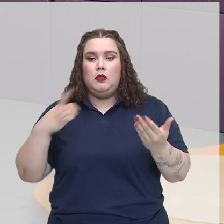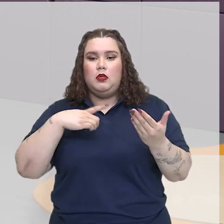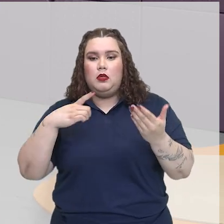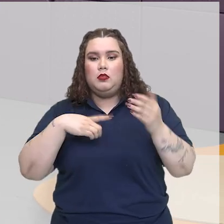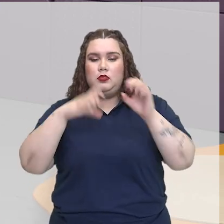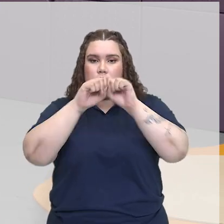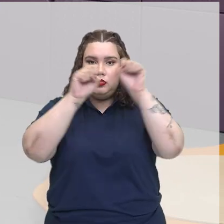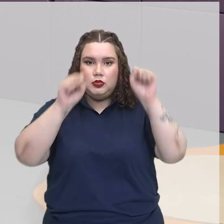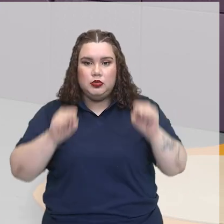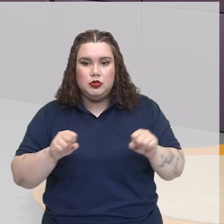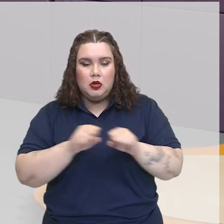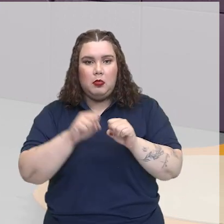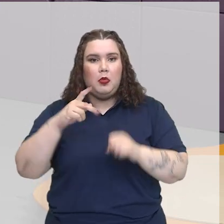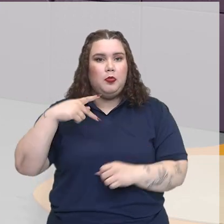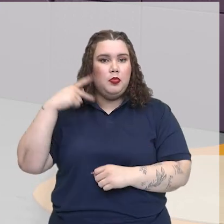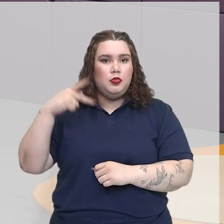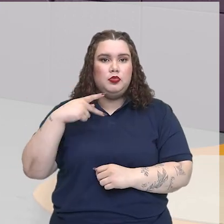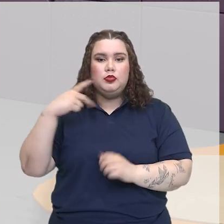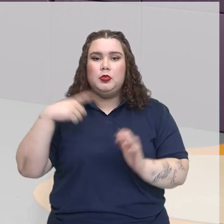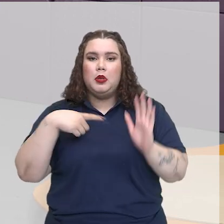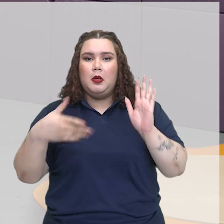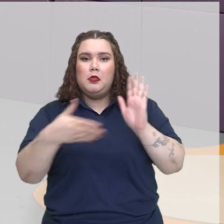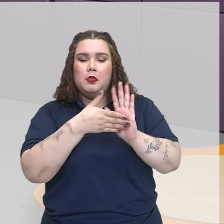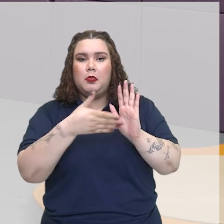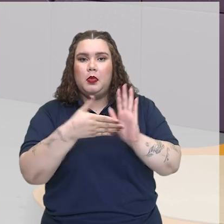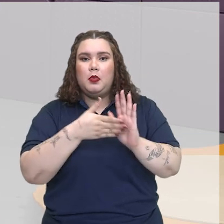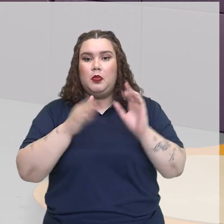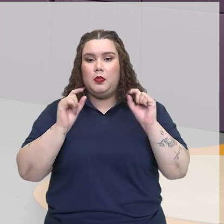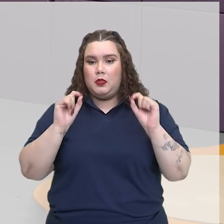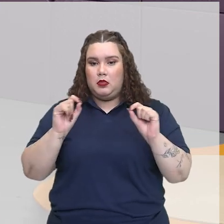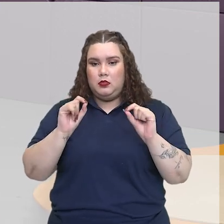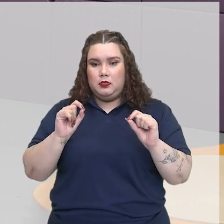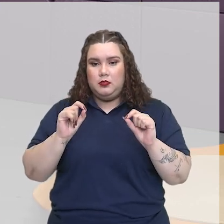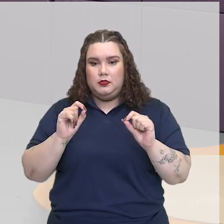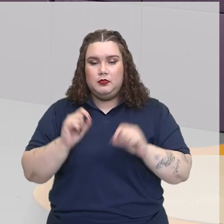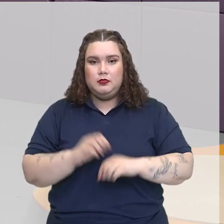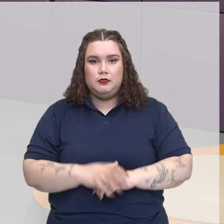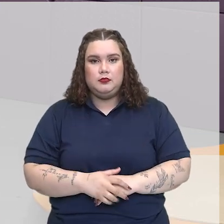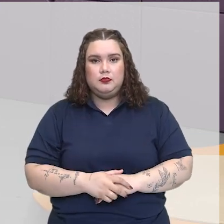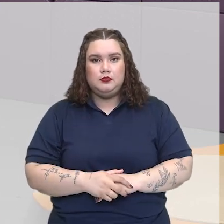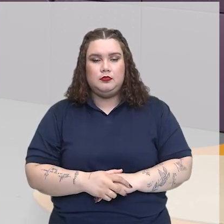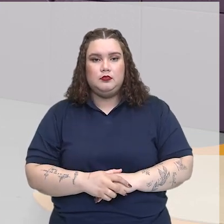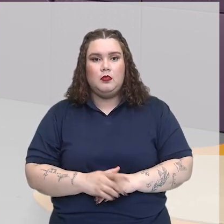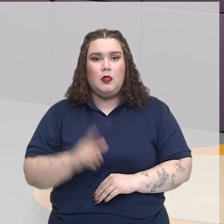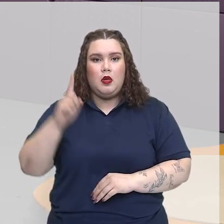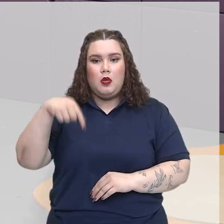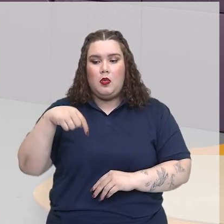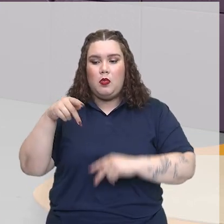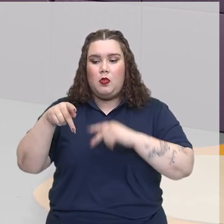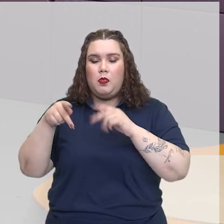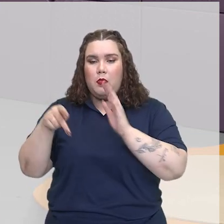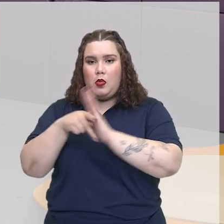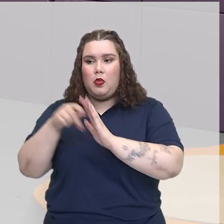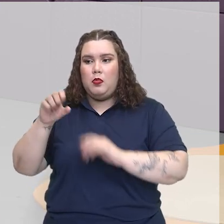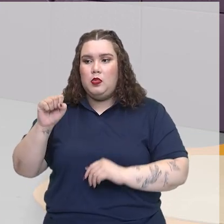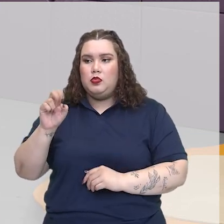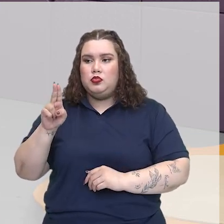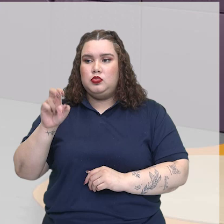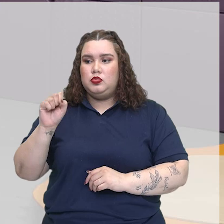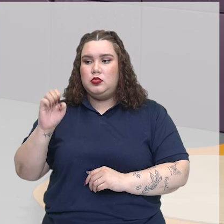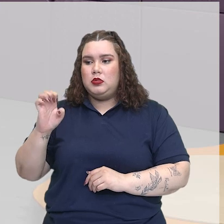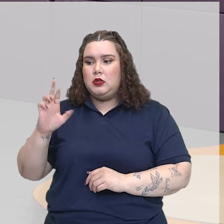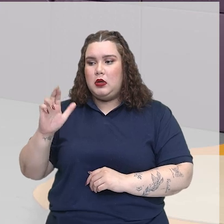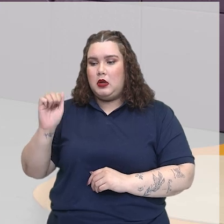político, né, pautado justamente no quê? No suzerano, né, e no